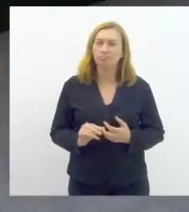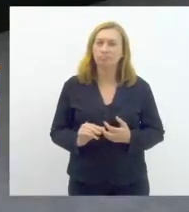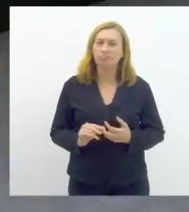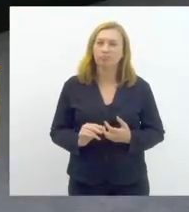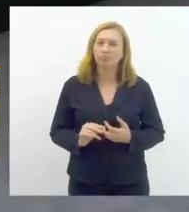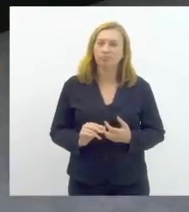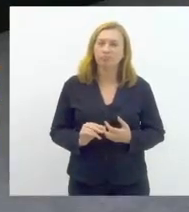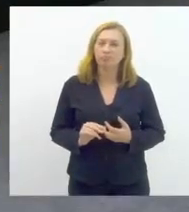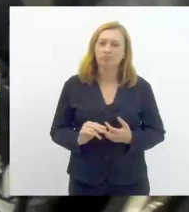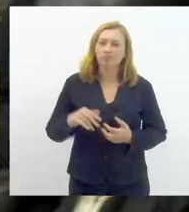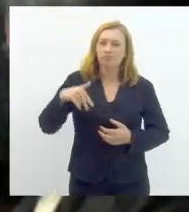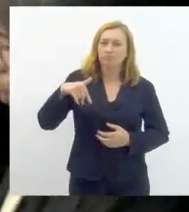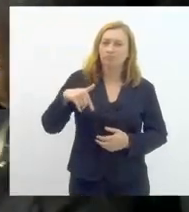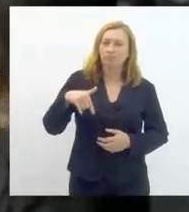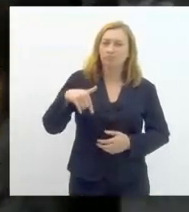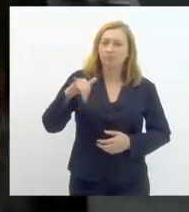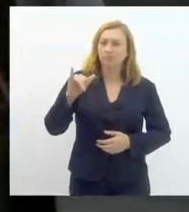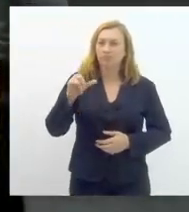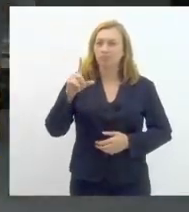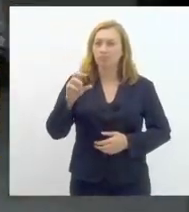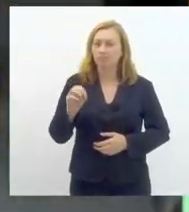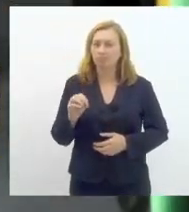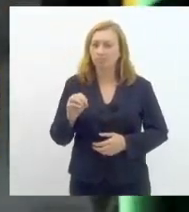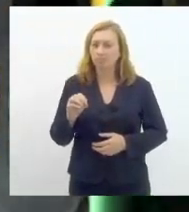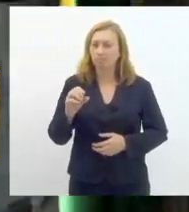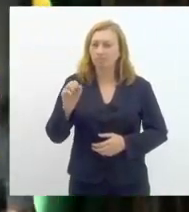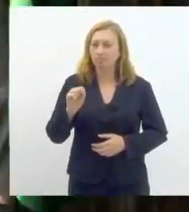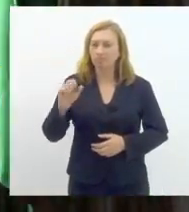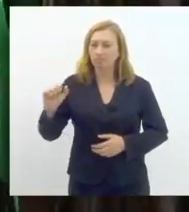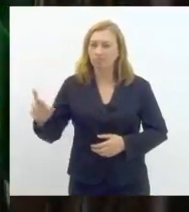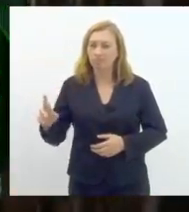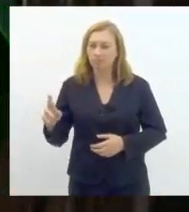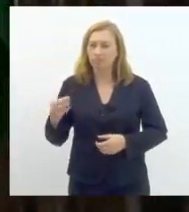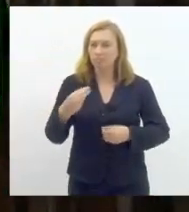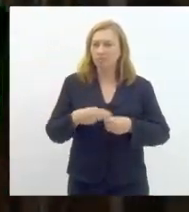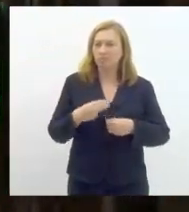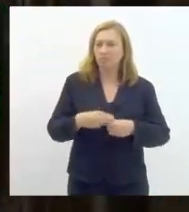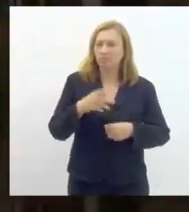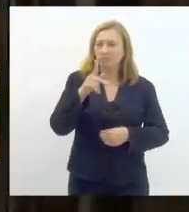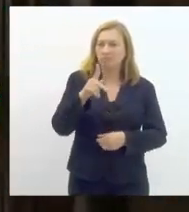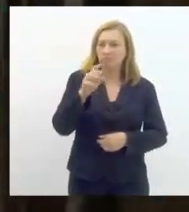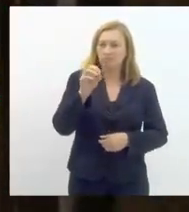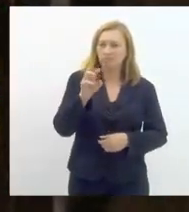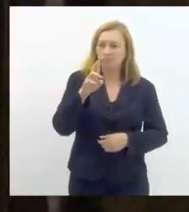E Nilo César Alves, do município de Porto Real.